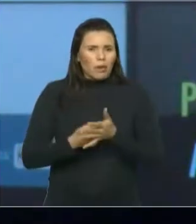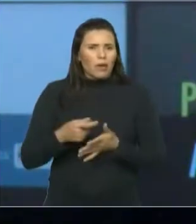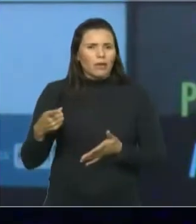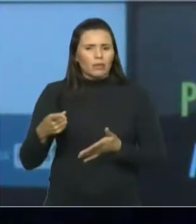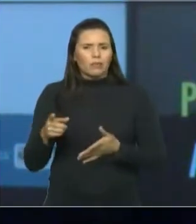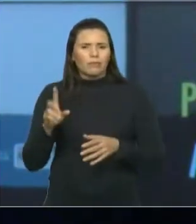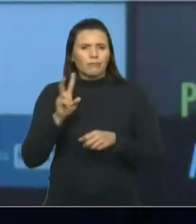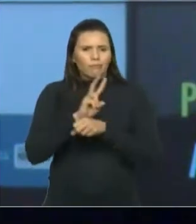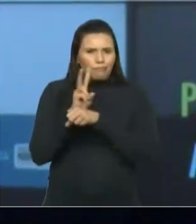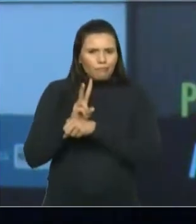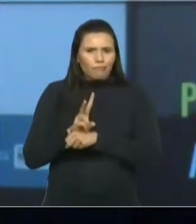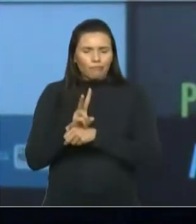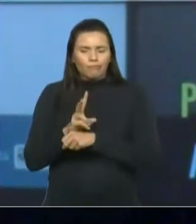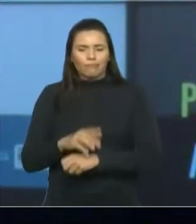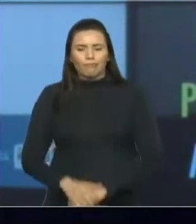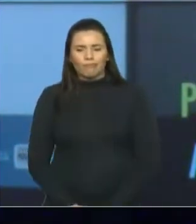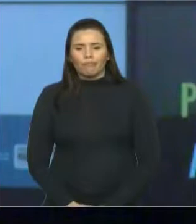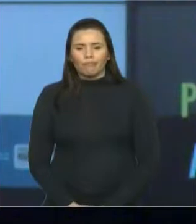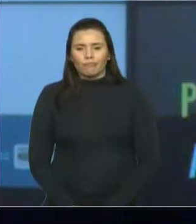Maranhão.